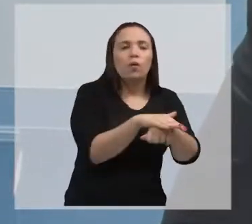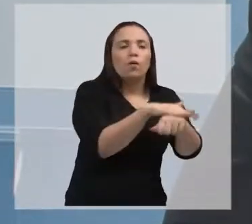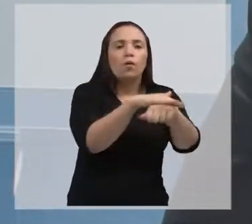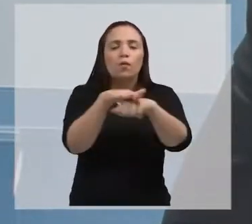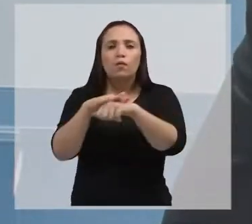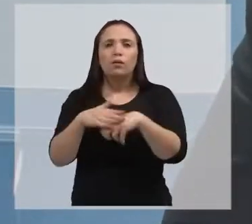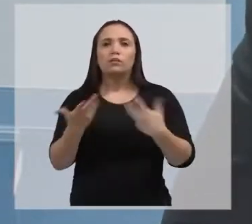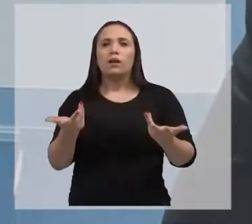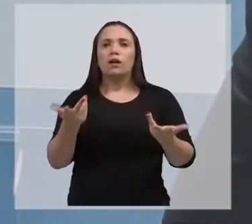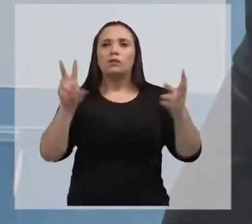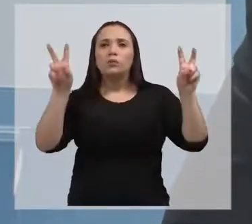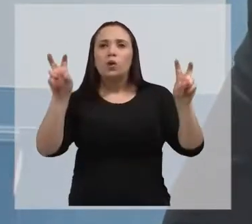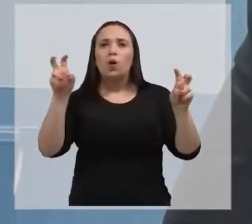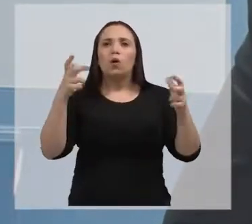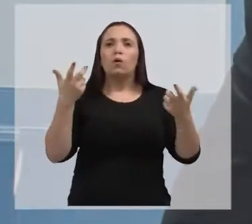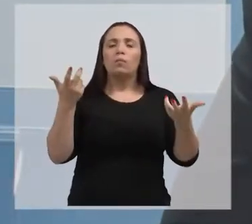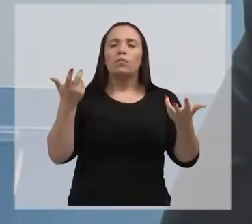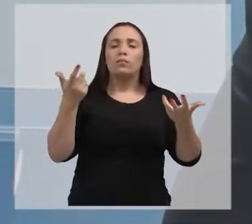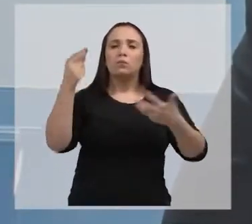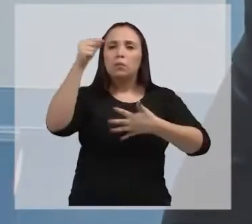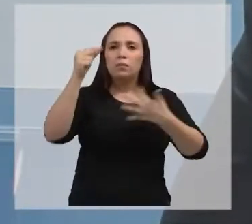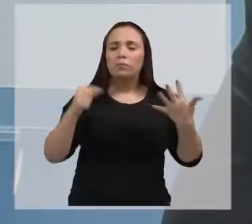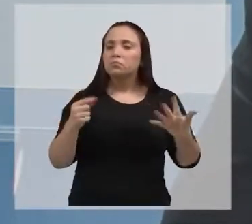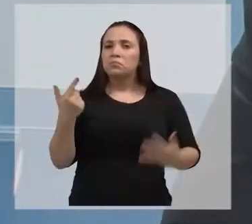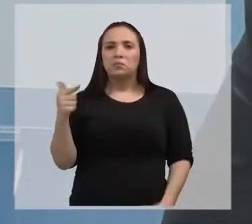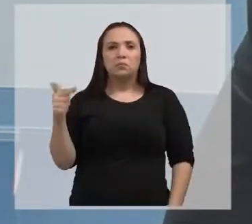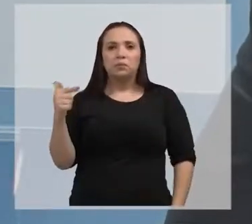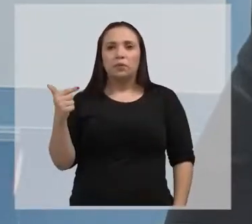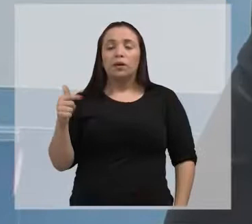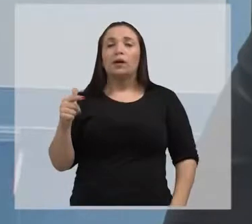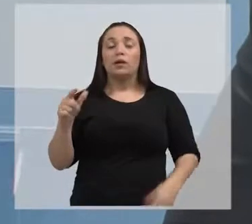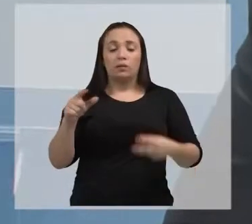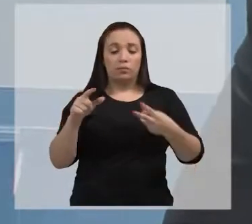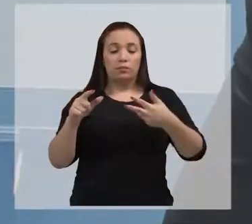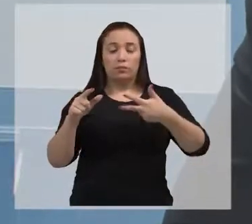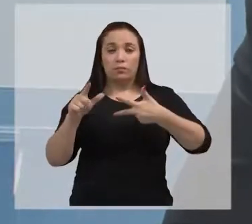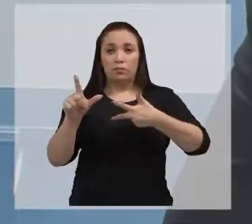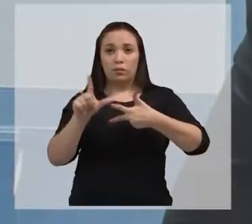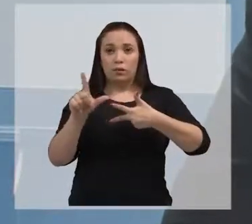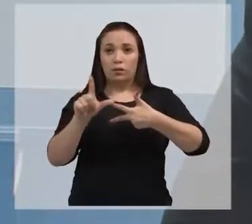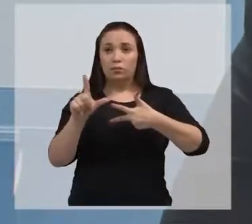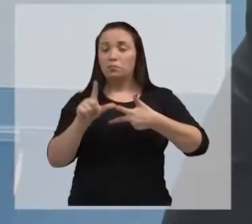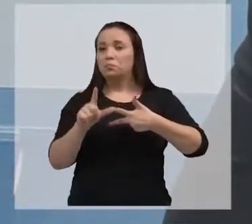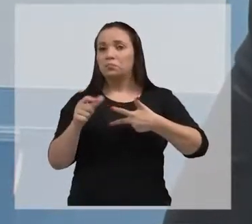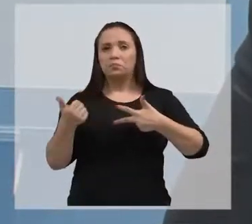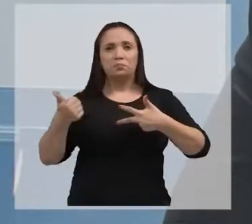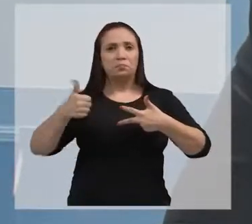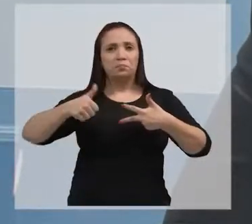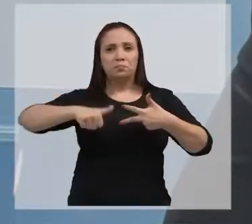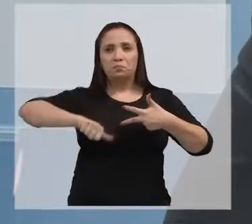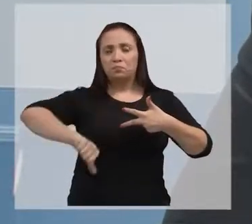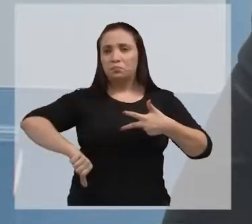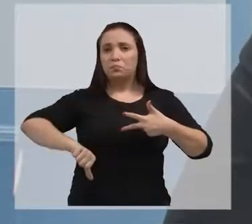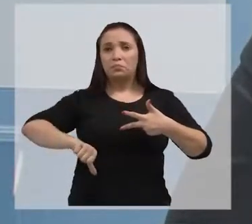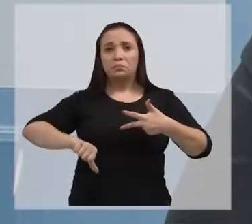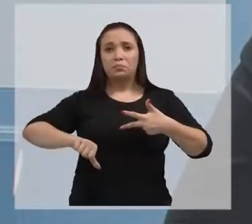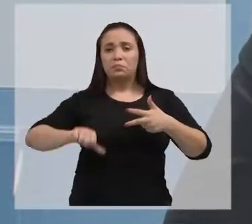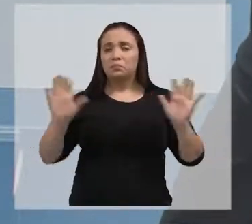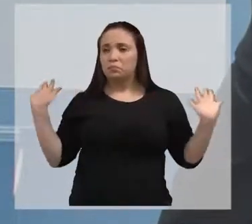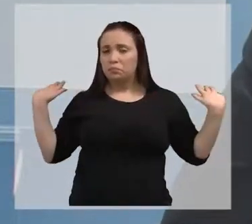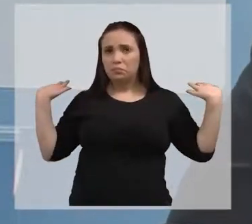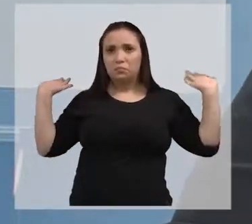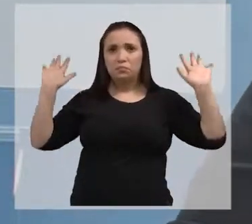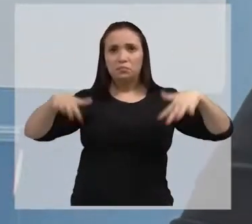14 milhões de desempregados, as pessoas, pois é, não tem. Pronto. Aí o legislativo acabado, liquidado, que desmoraliza ele